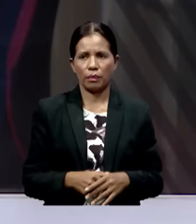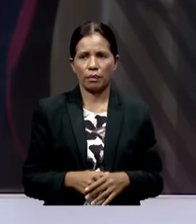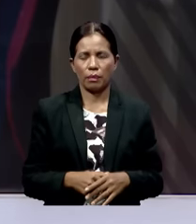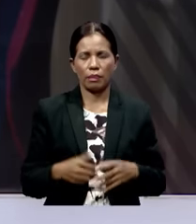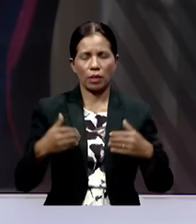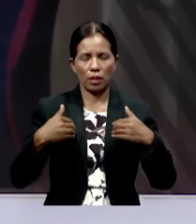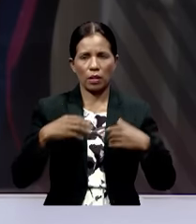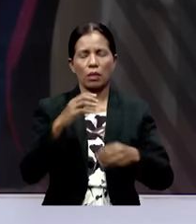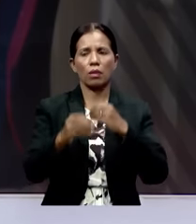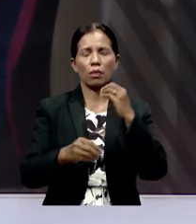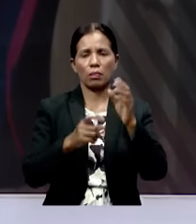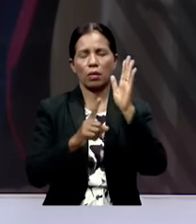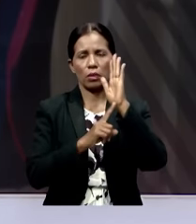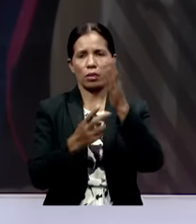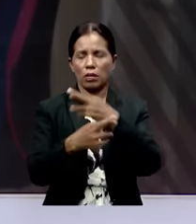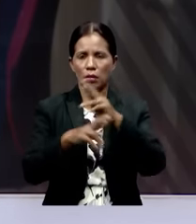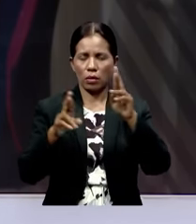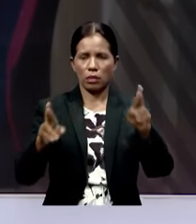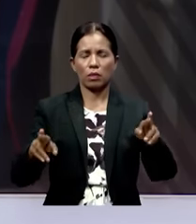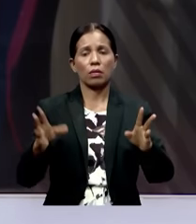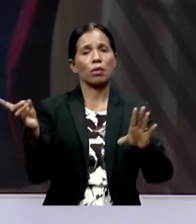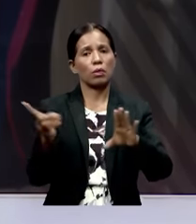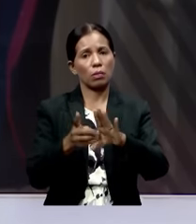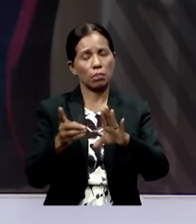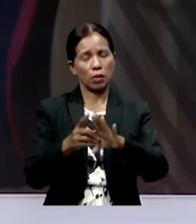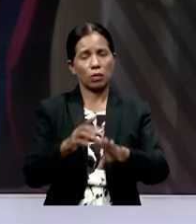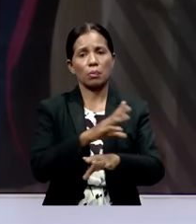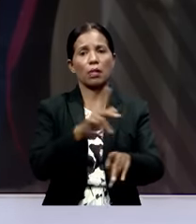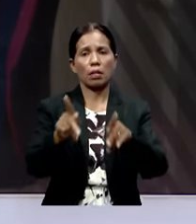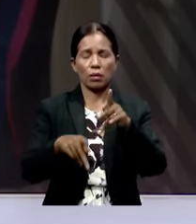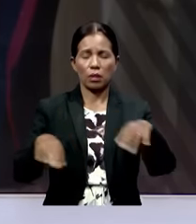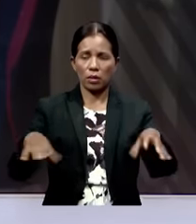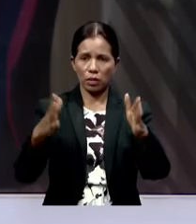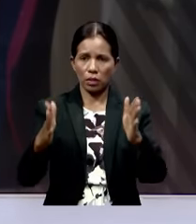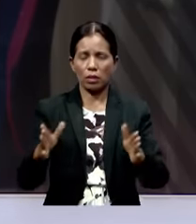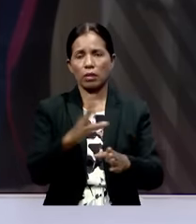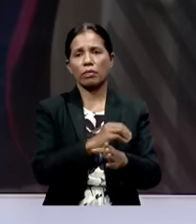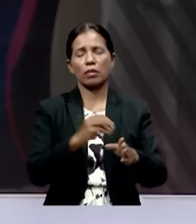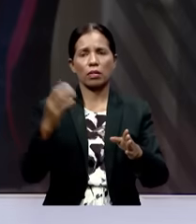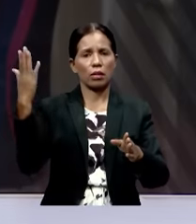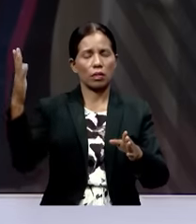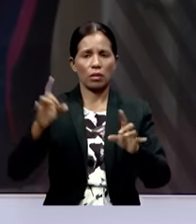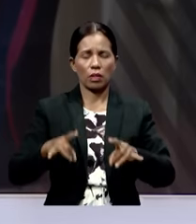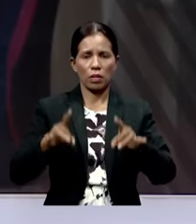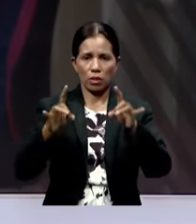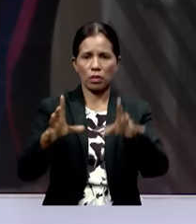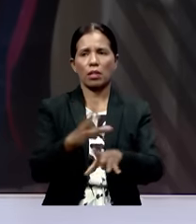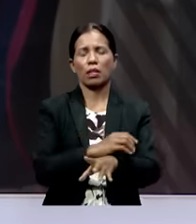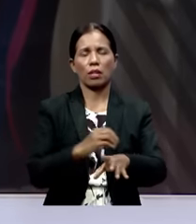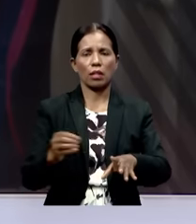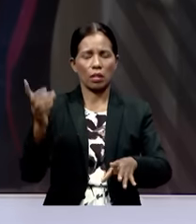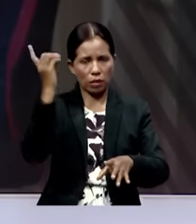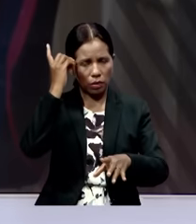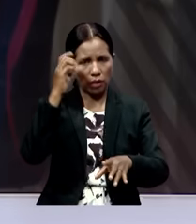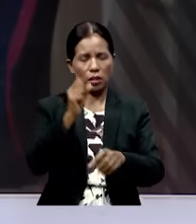Moço polêmica quando ba anúncio o resultado de seleção de documentos ba candidato Sira ba vaga online serviço australiano. Nebe desconfia